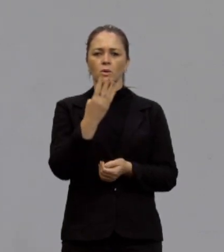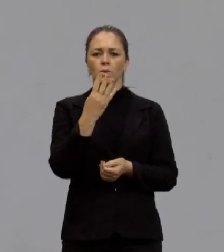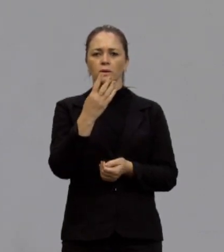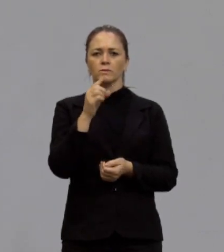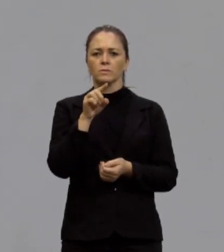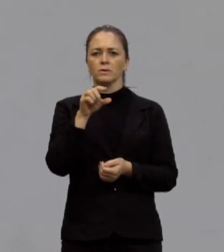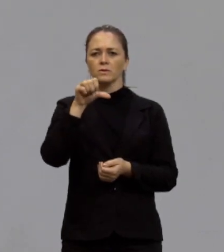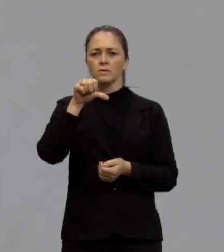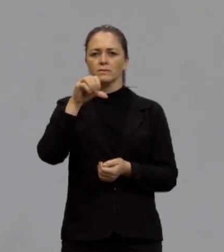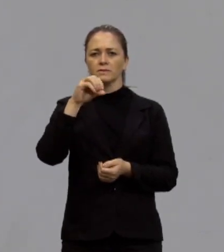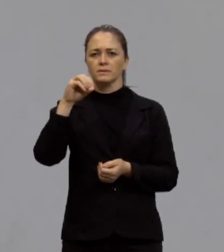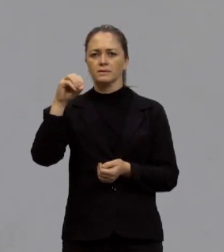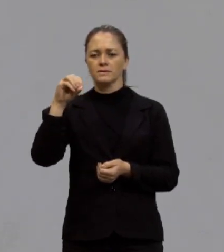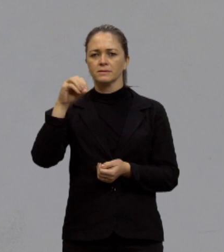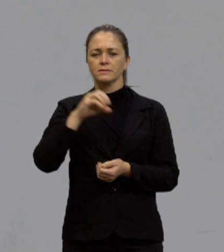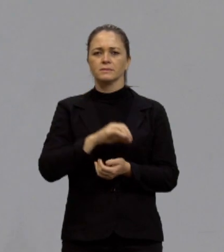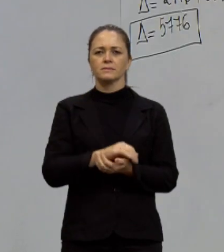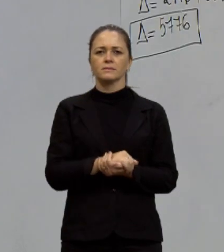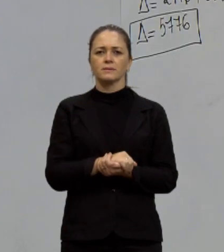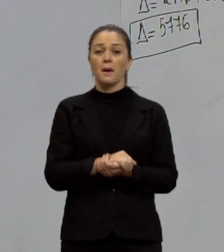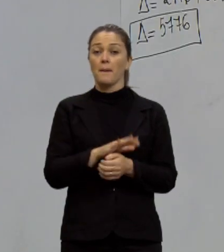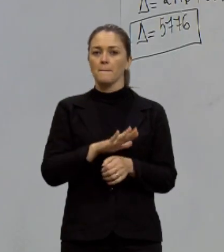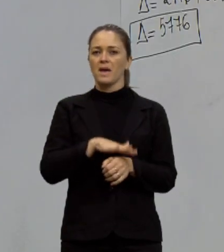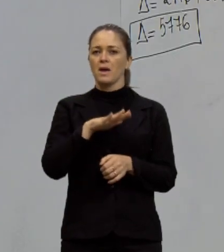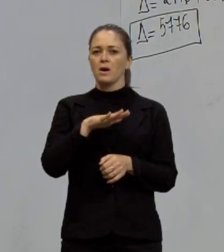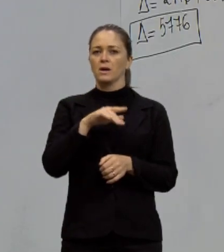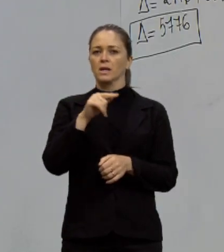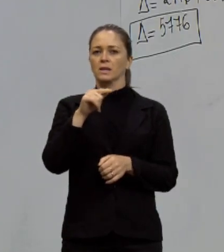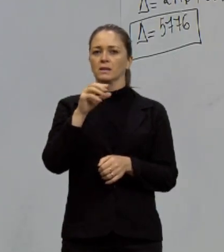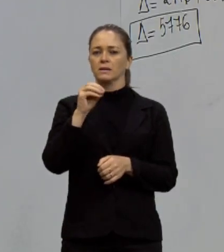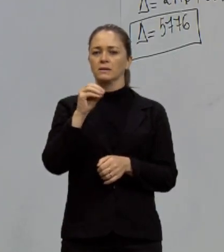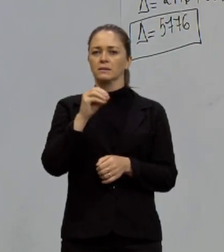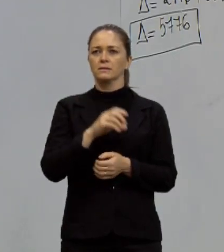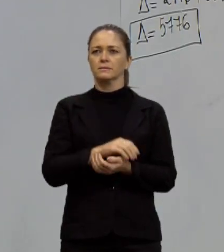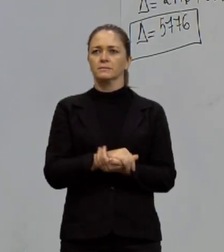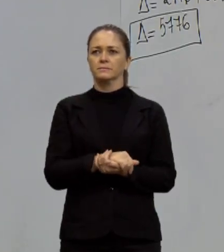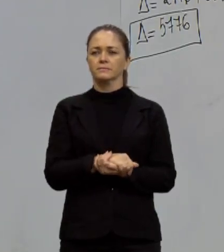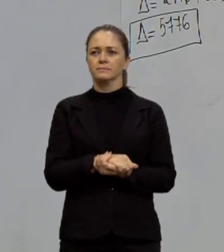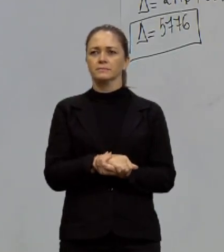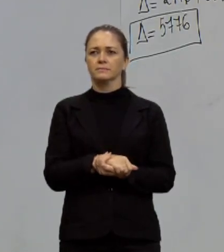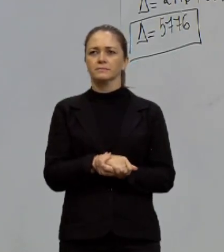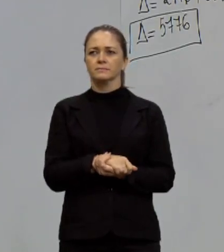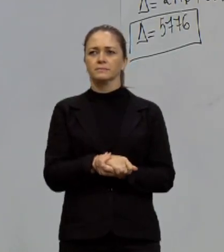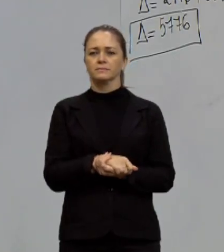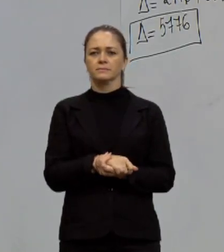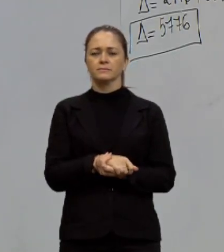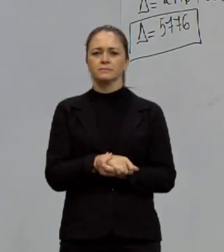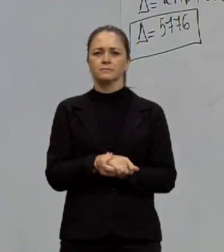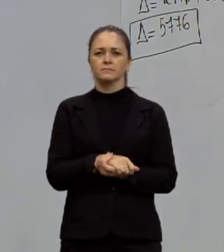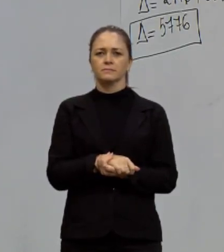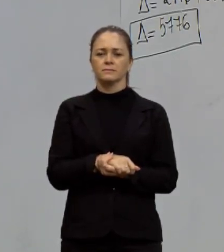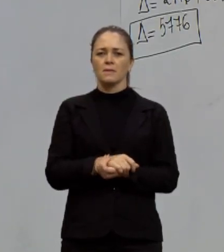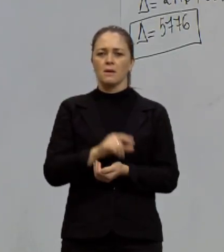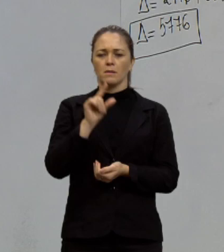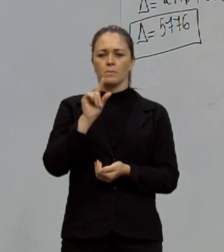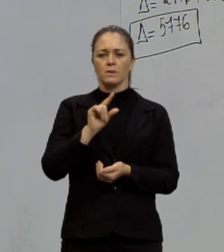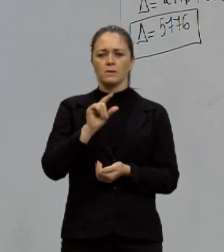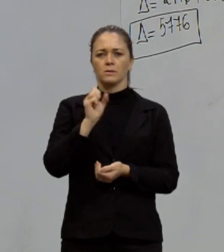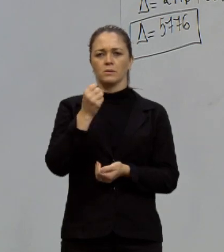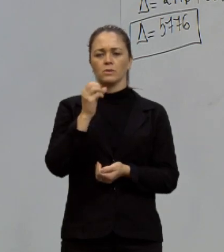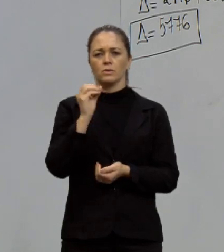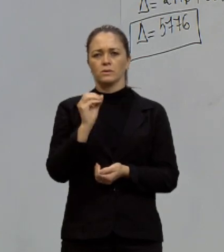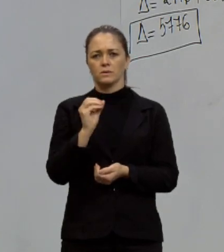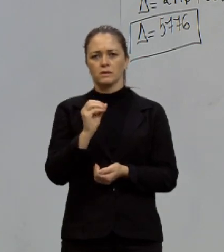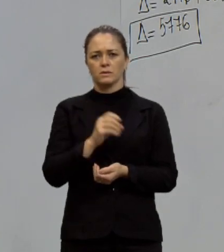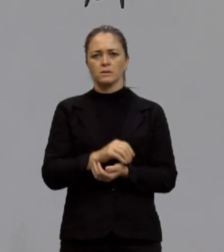4.900. Então, é mais do que 70, certo? Então, é mais do que 70, mas é menos do que 80.